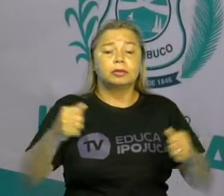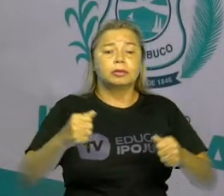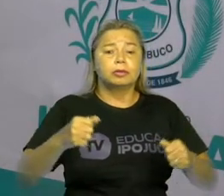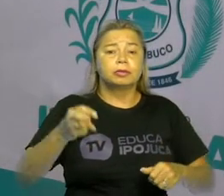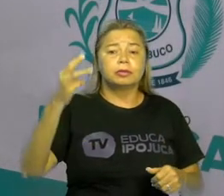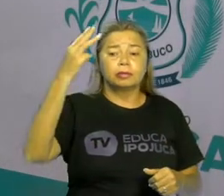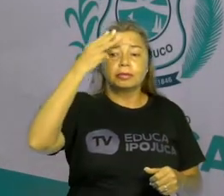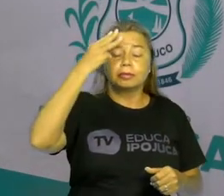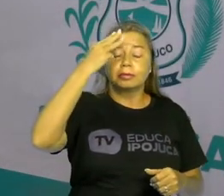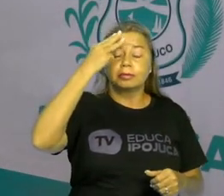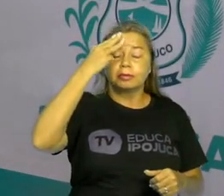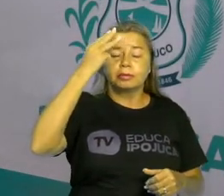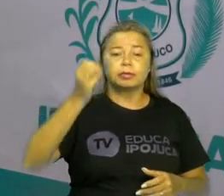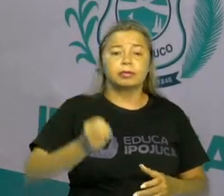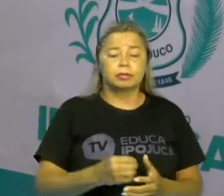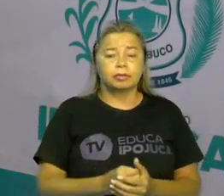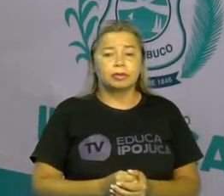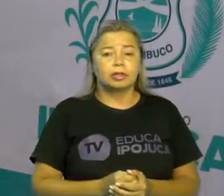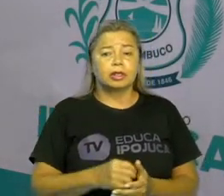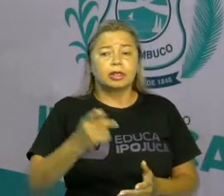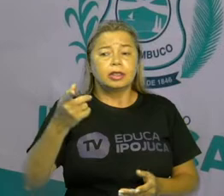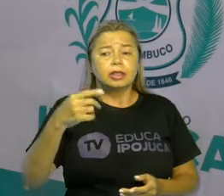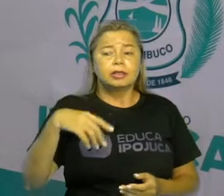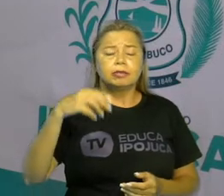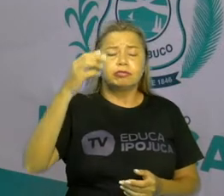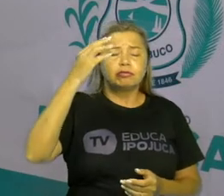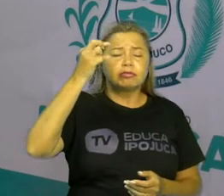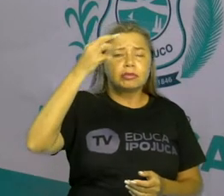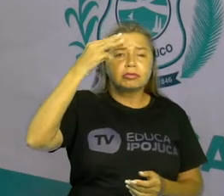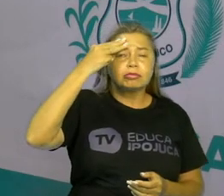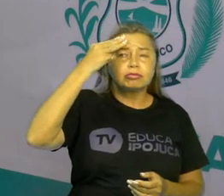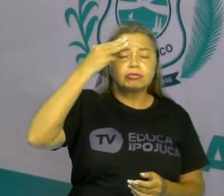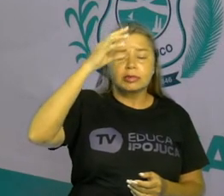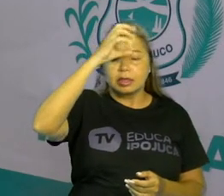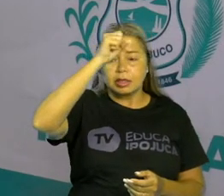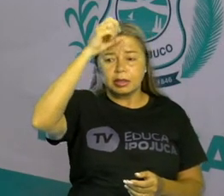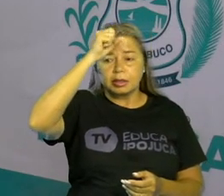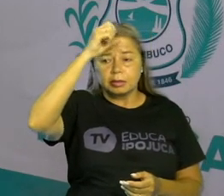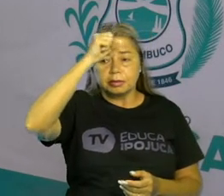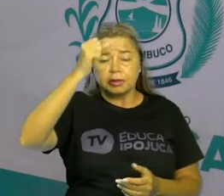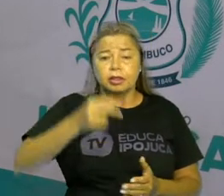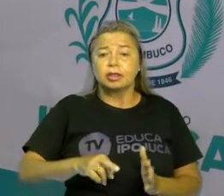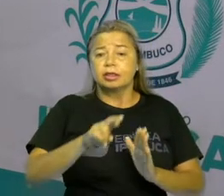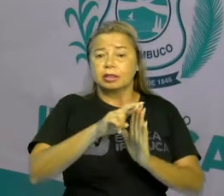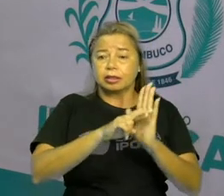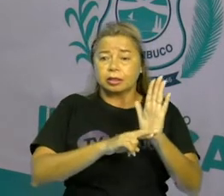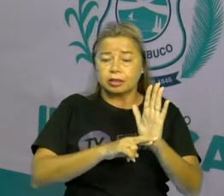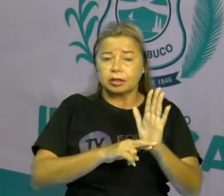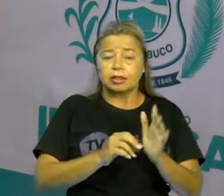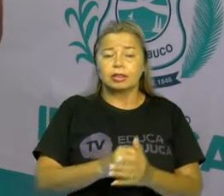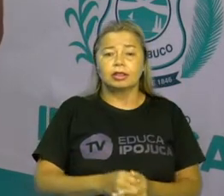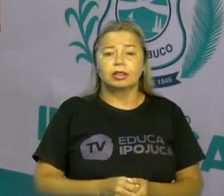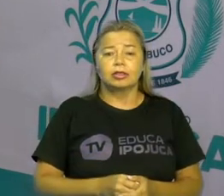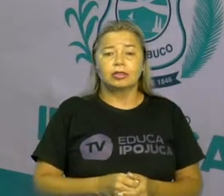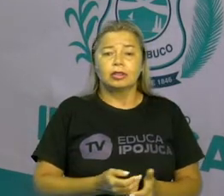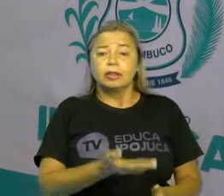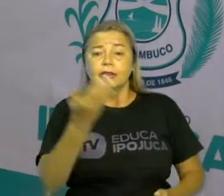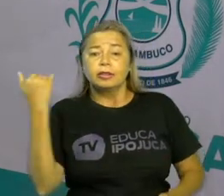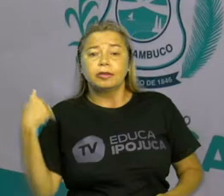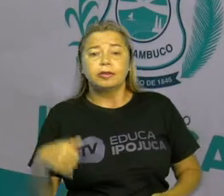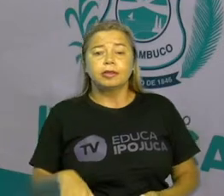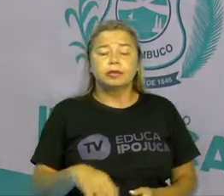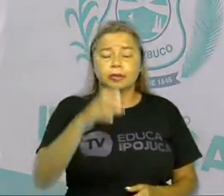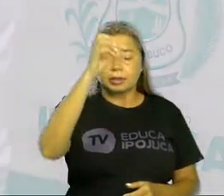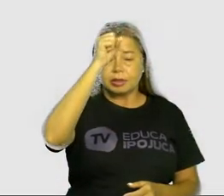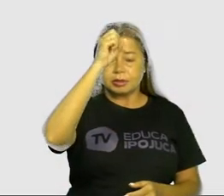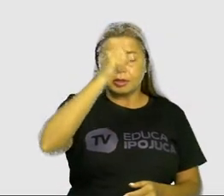também de você colocar aí na sua cabecinha as regras que eu acabei de dizer. Vamos para alguns exemplos? Let's